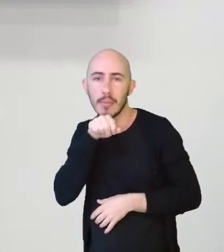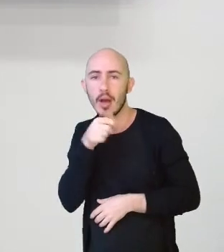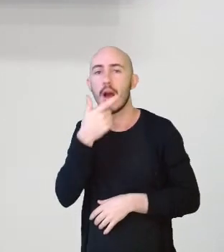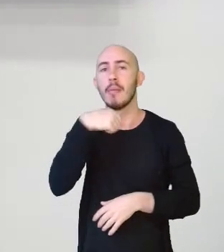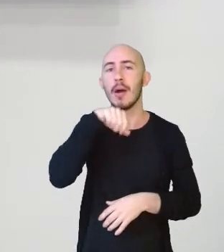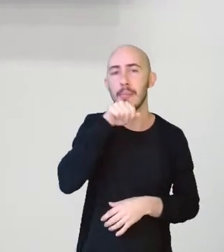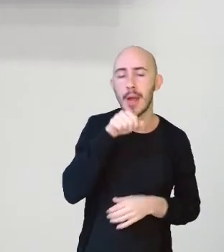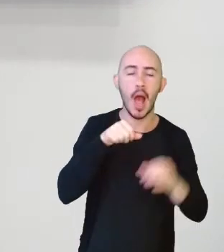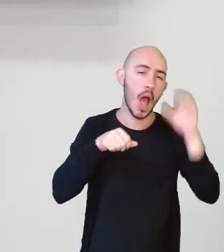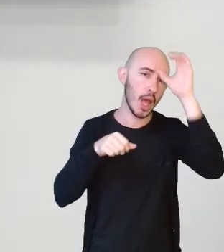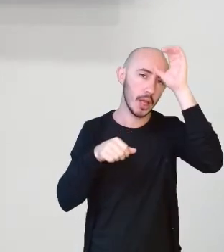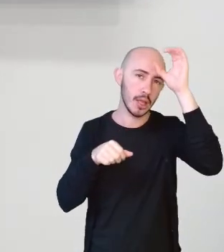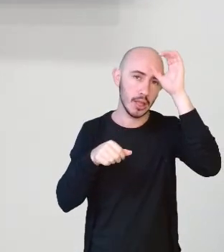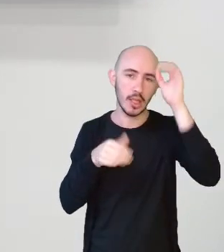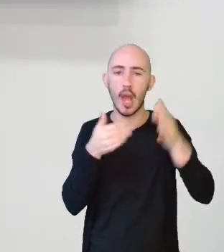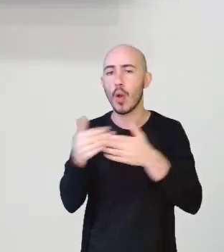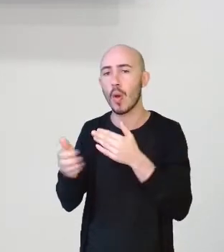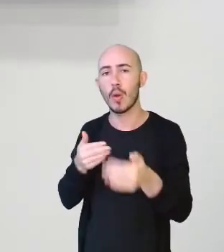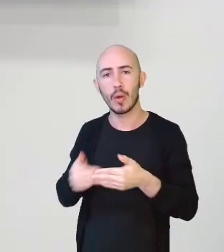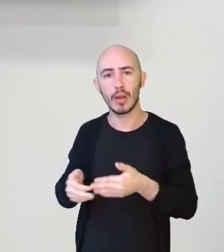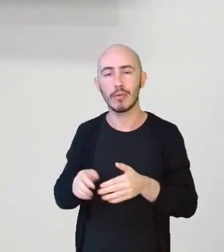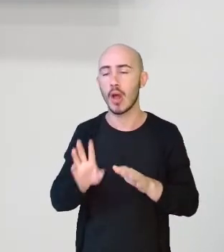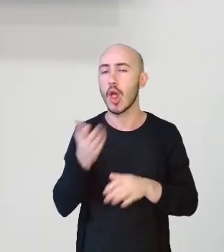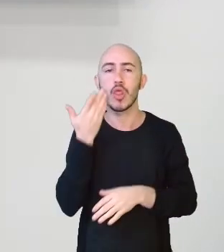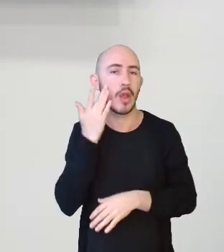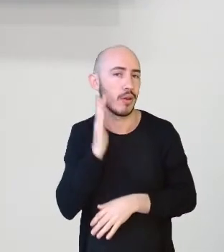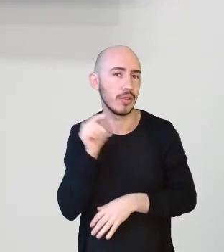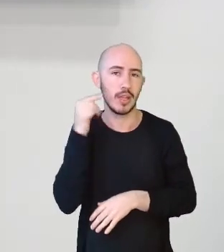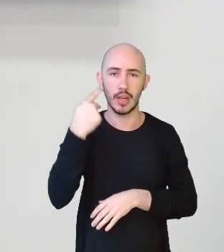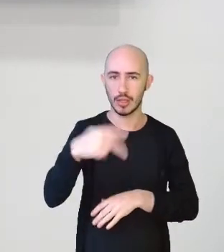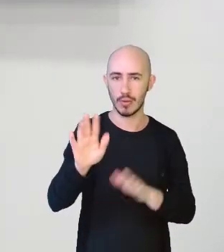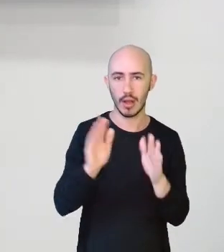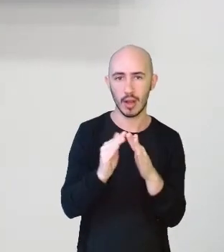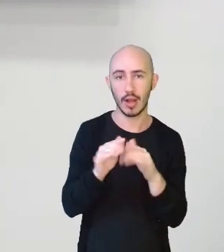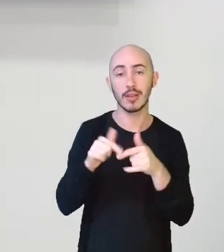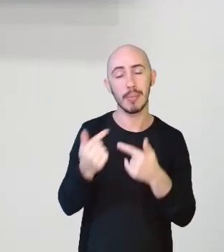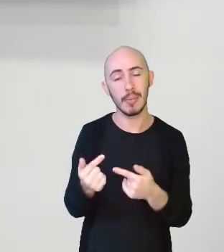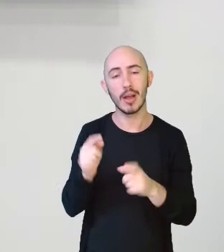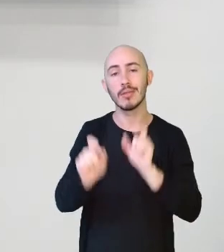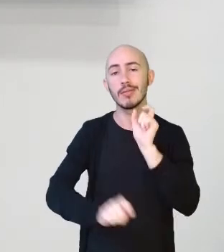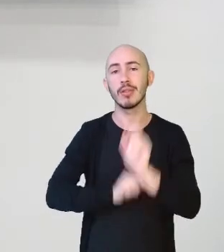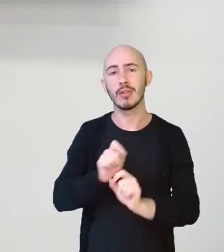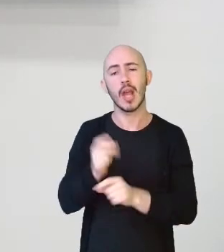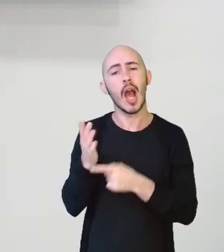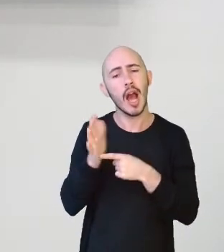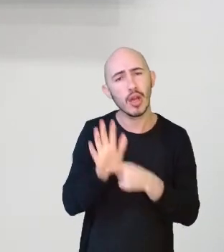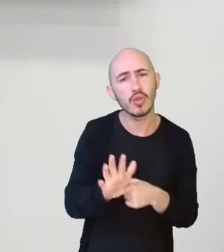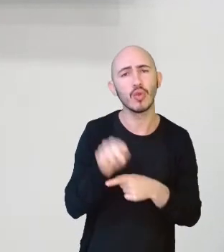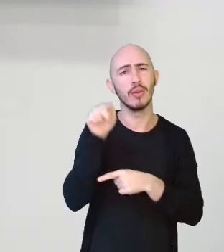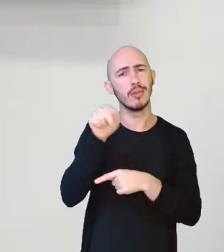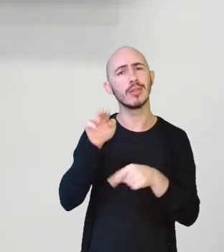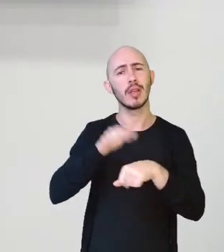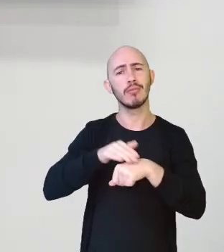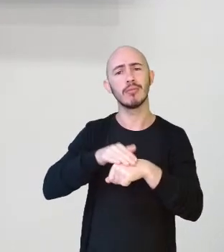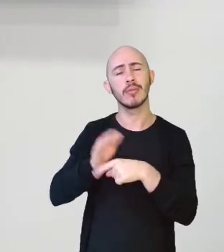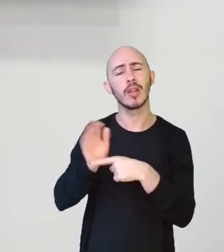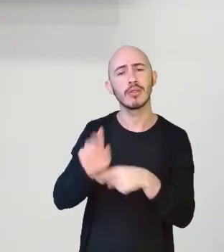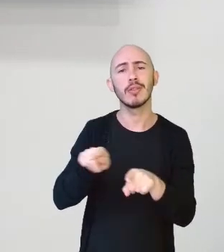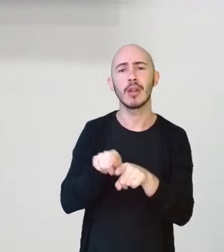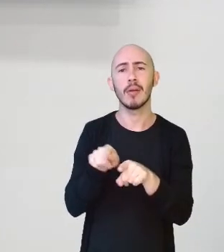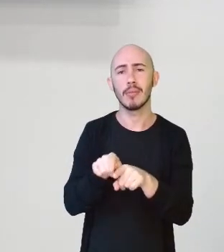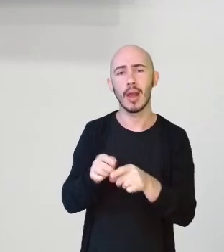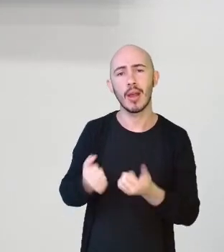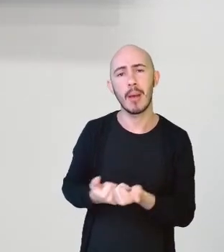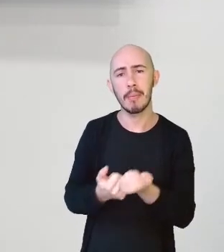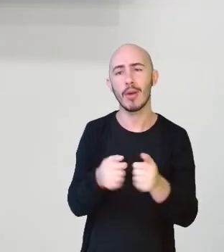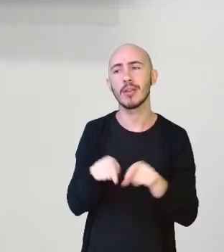papai, a tia, a madrinha. Eu não sei como é aí na sua casa, mas ajude, faça a sua parte. Ao